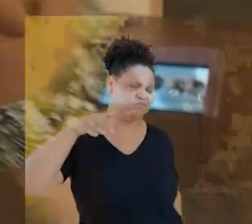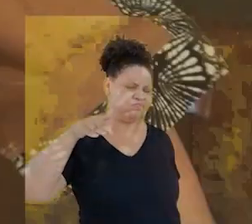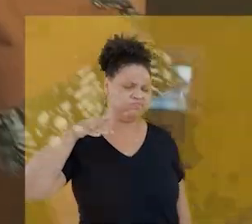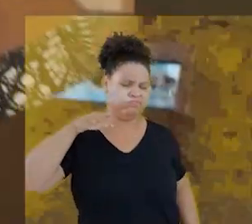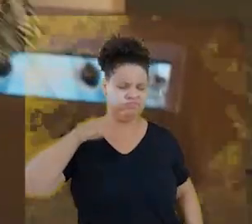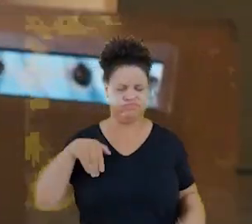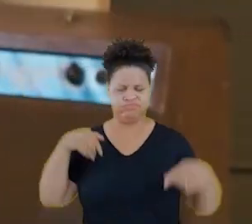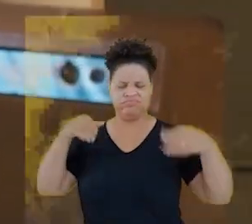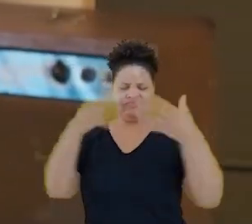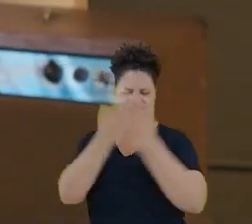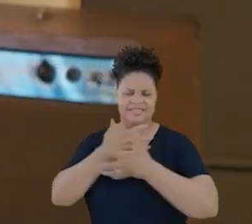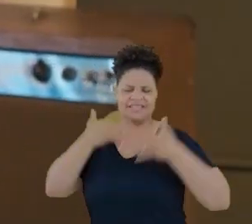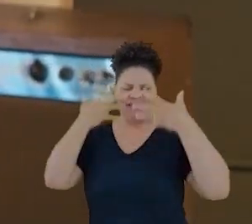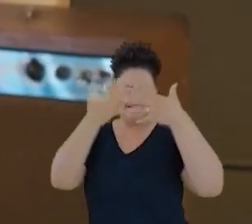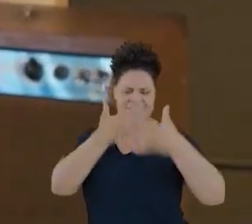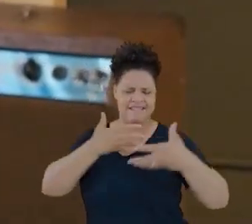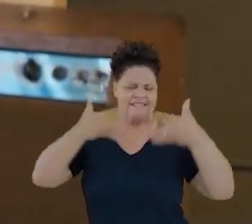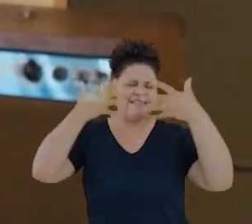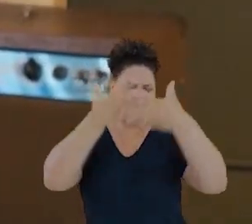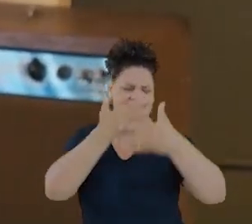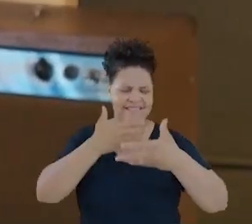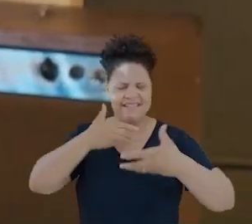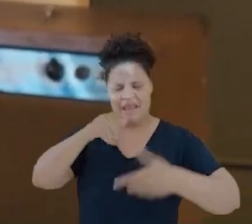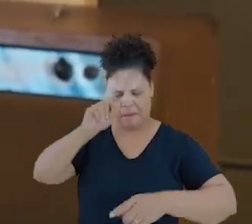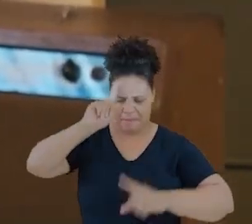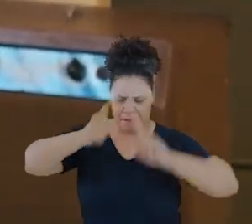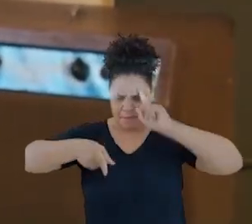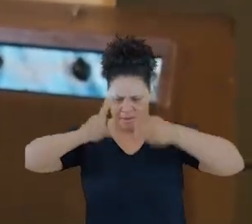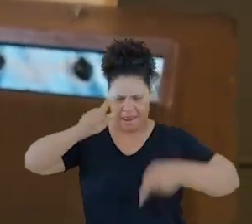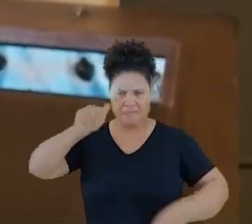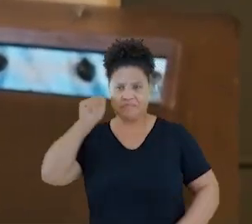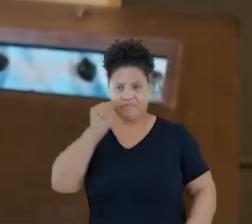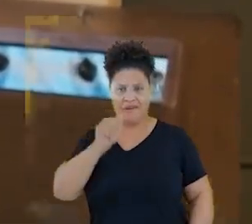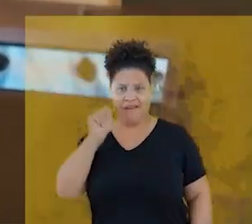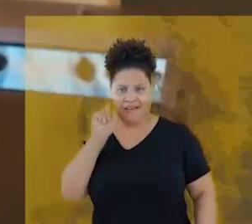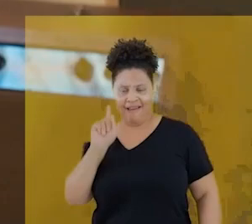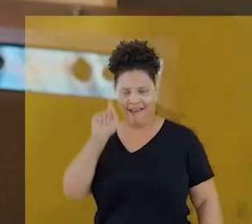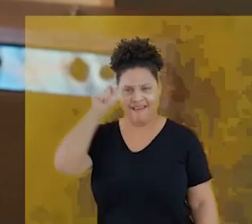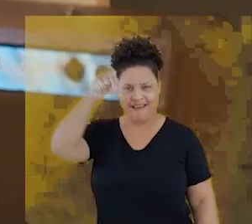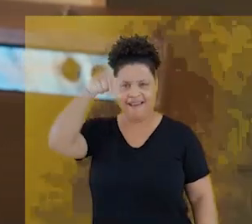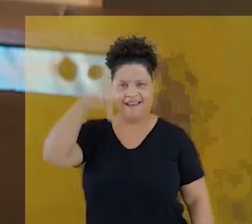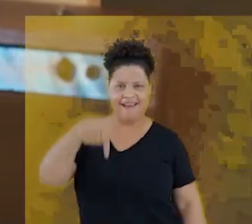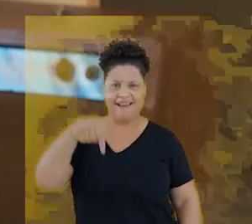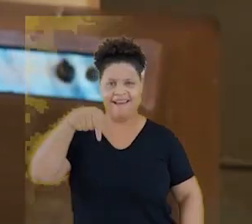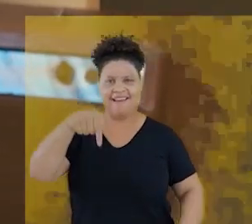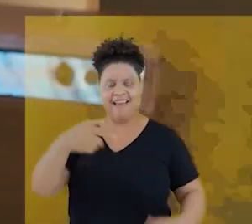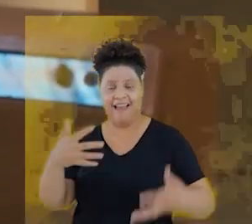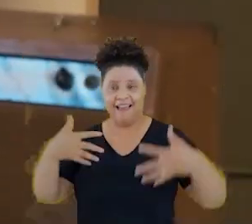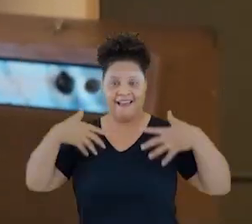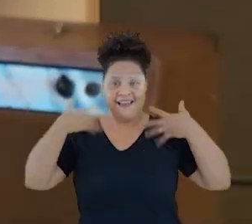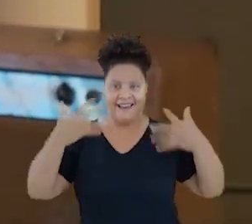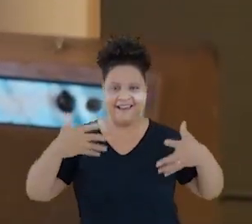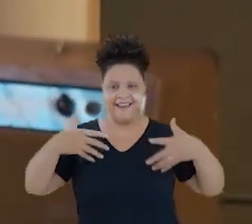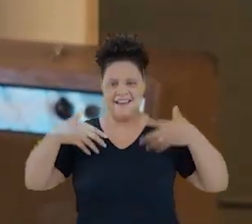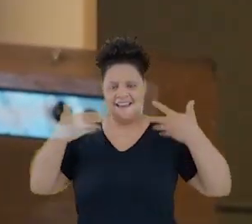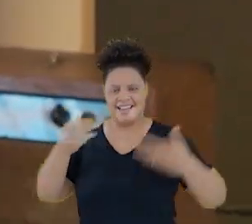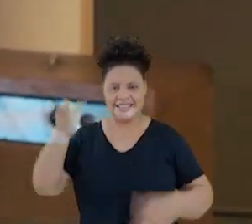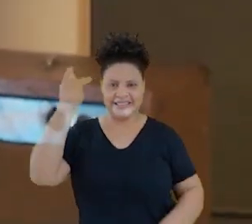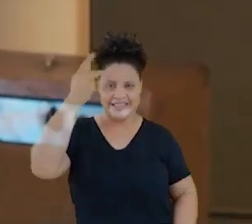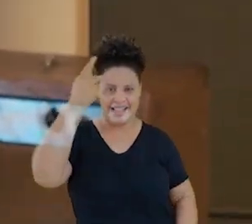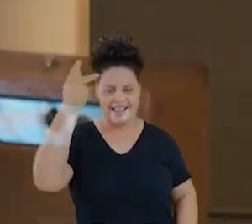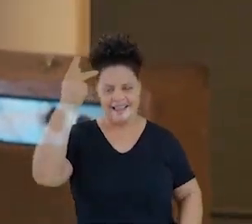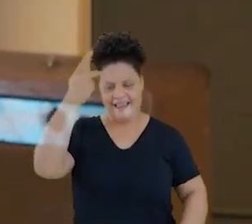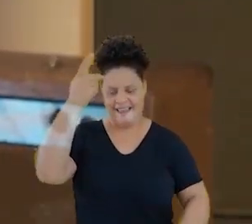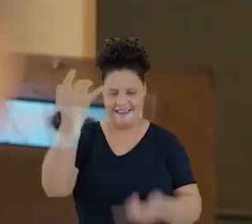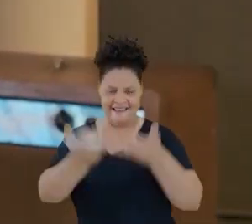essa canção. Tia Lenira que comanda o compasso, Fabinho arrocha o passo, Rose da animação. No Ipiranga vou fazendo a brincadeira,